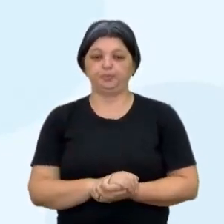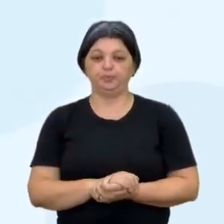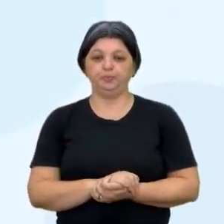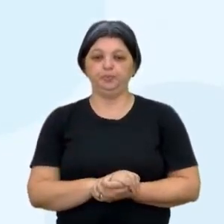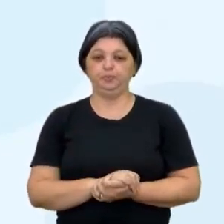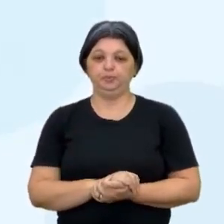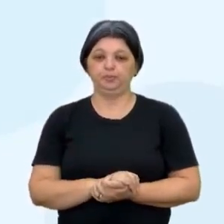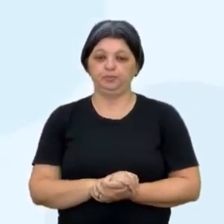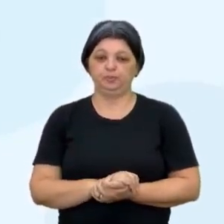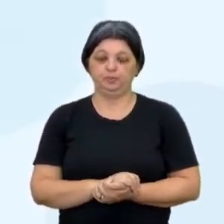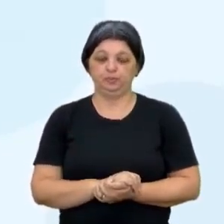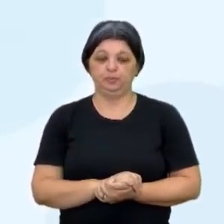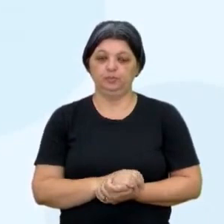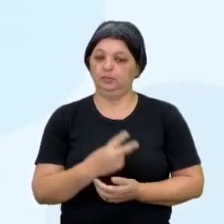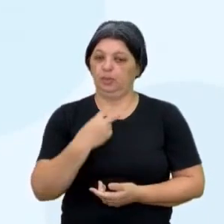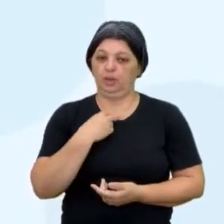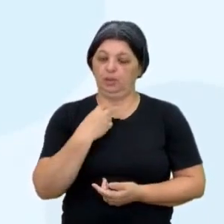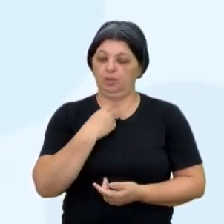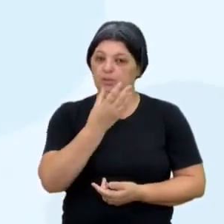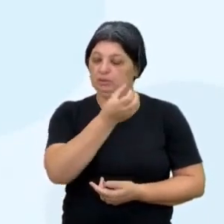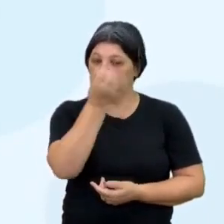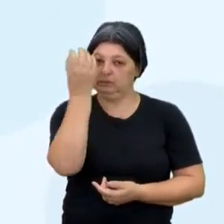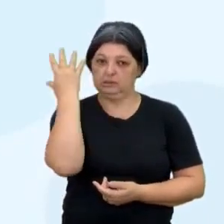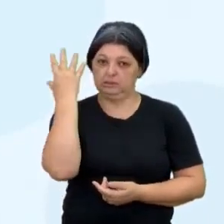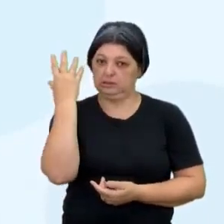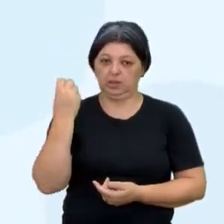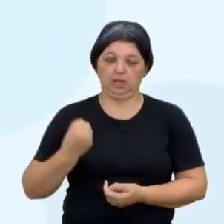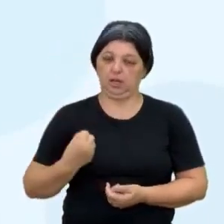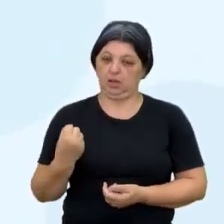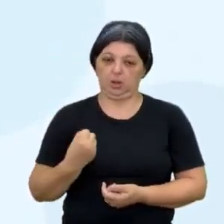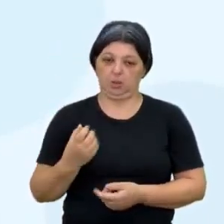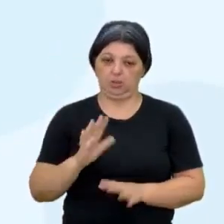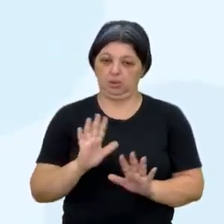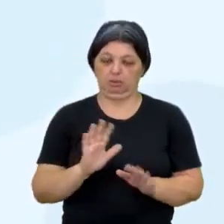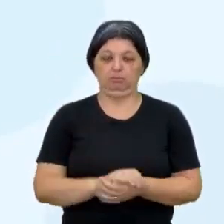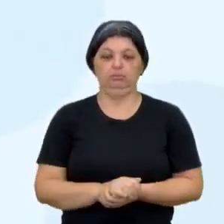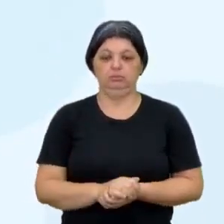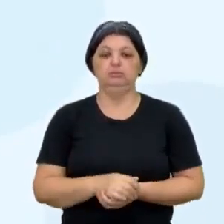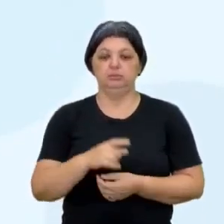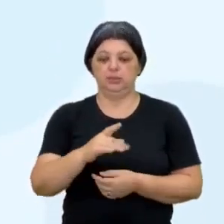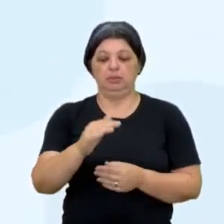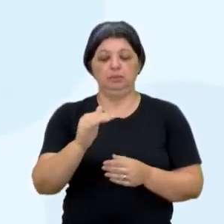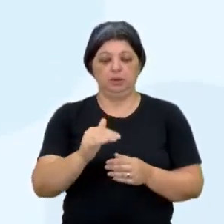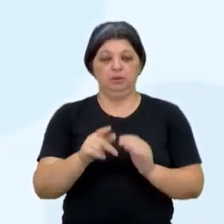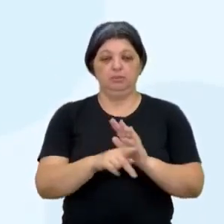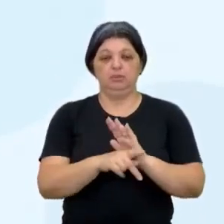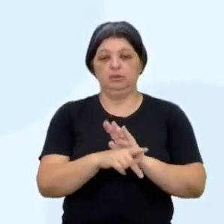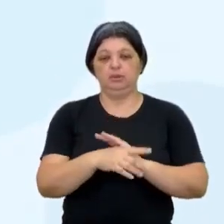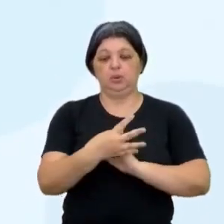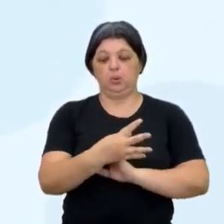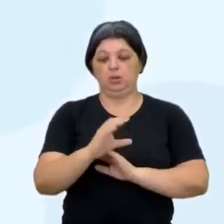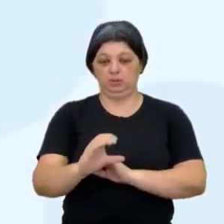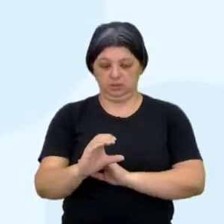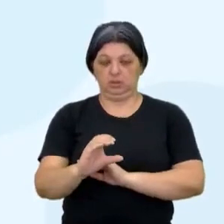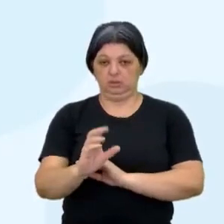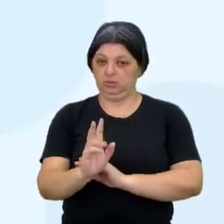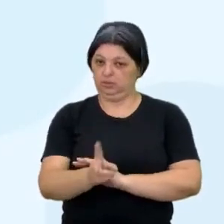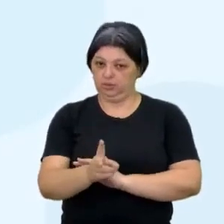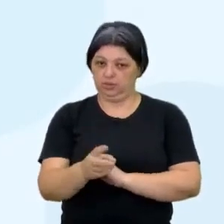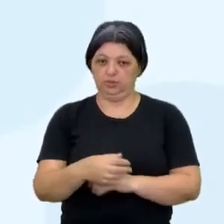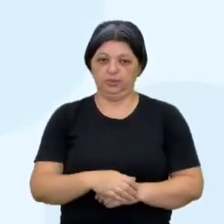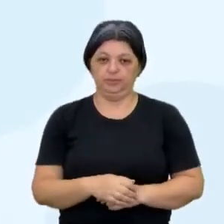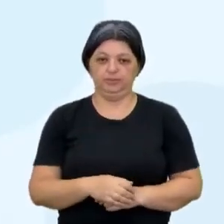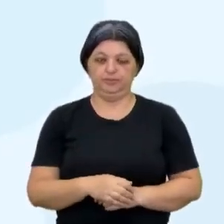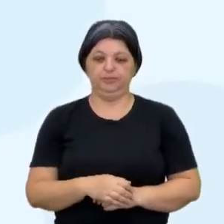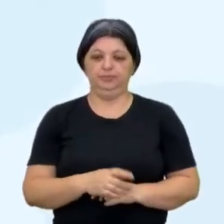perder ninguém no caminho, tá certo? Então, ó, o 4C tá no lugar certo, eu vou abaixar, então não troco o sinal. O 36